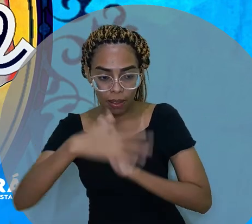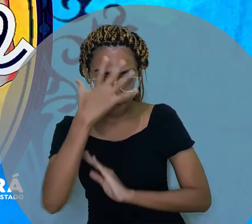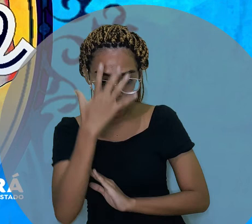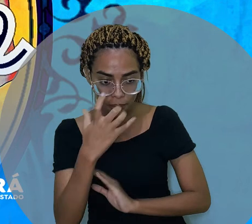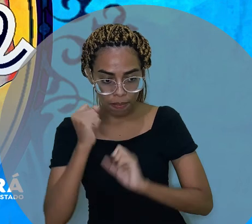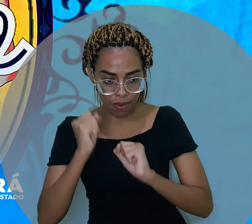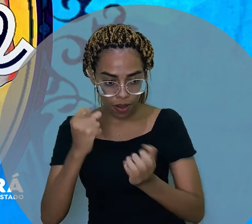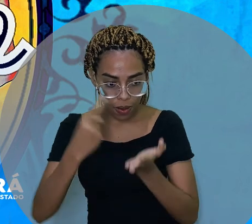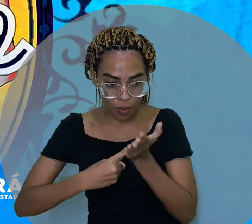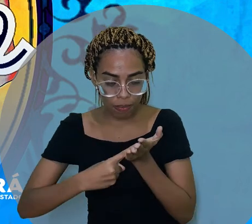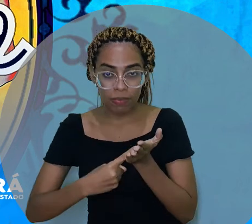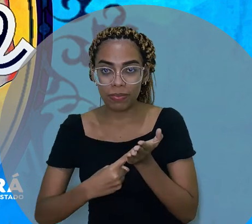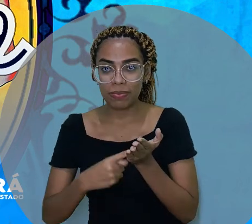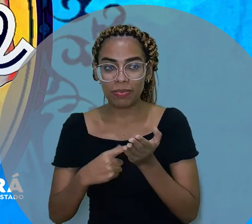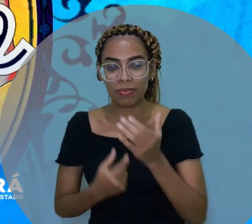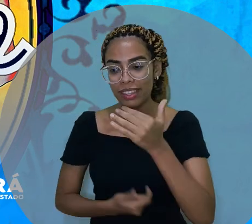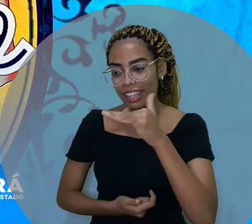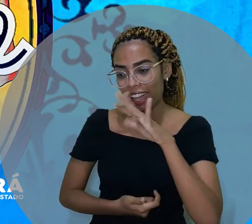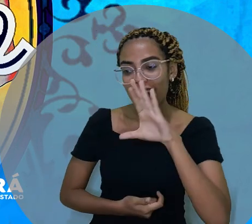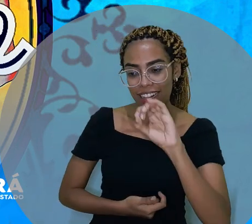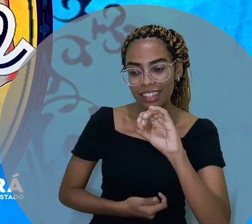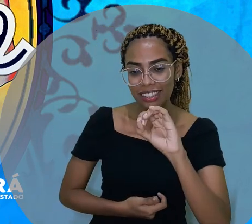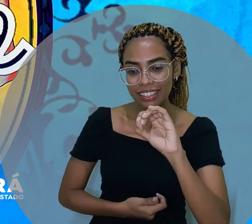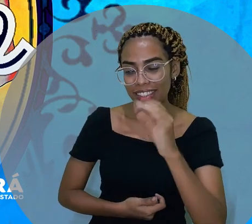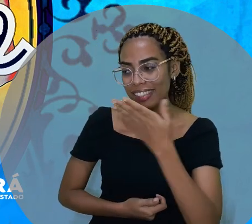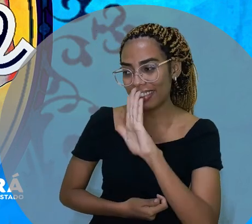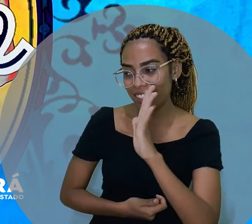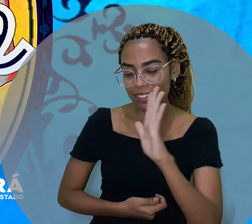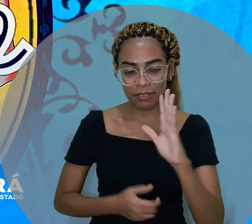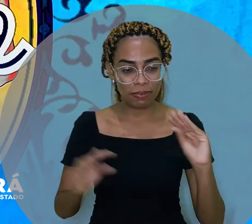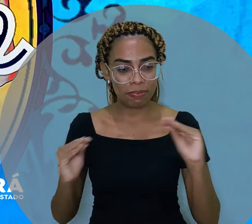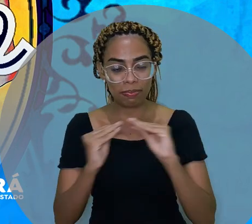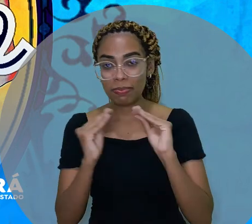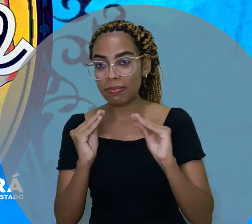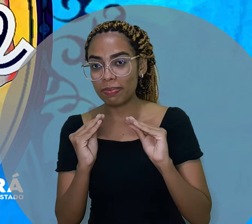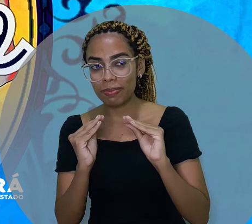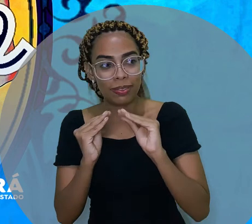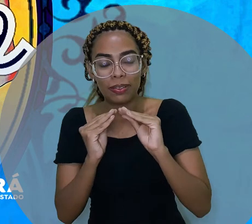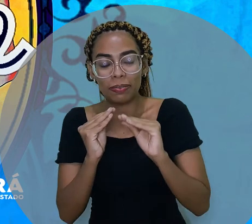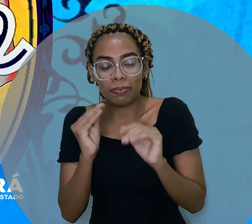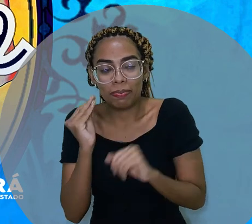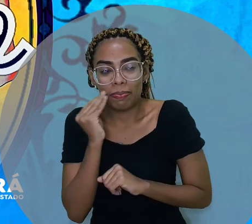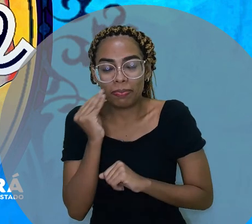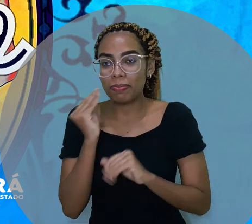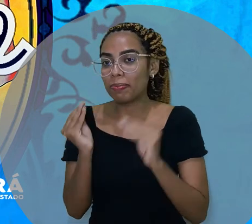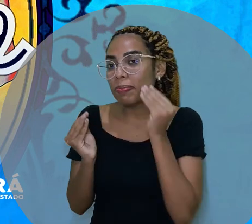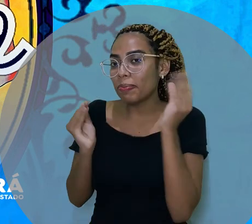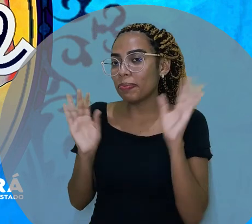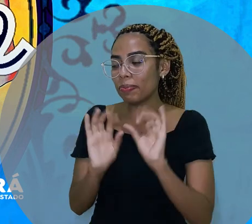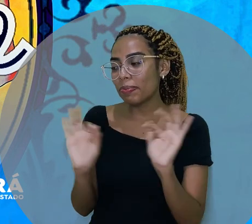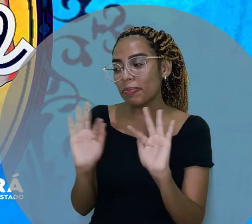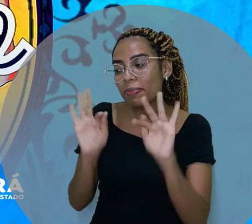Pois bem, sei que já está tarde, mas amanhã podemos combinar. É claro. Então,